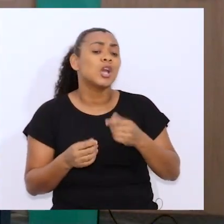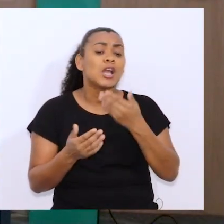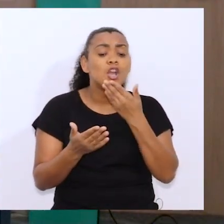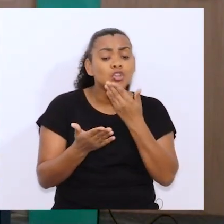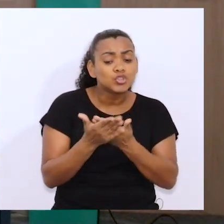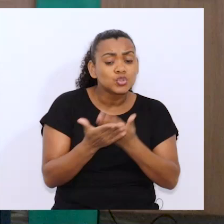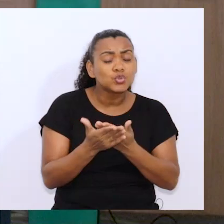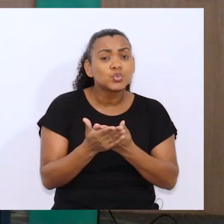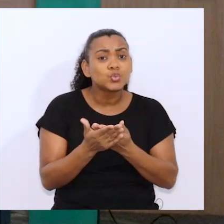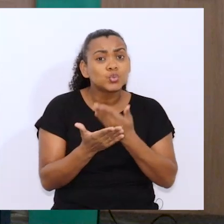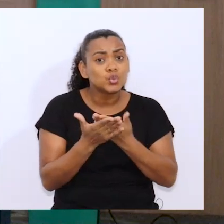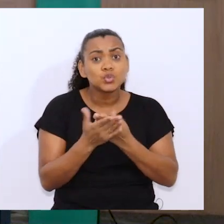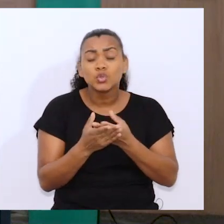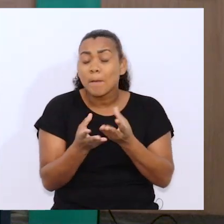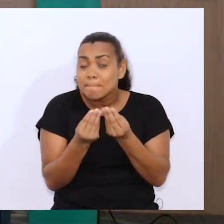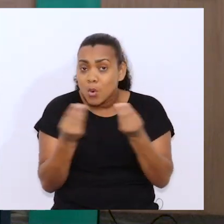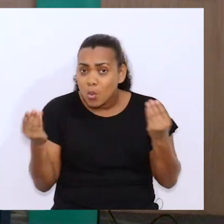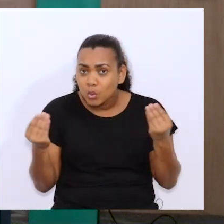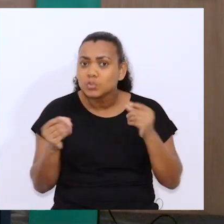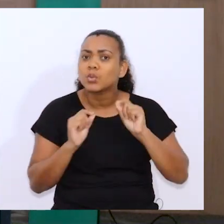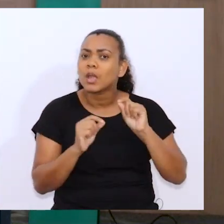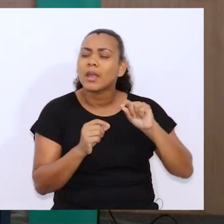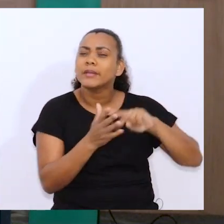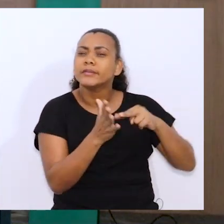estude muito para poder